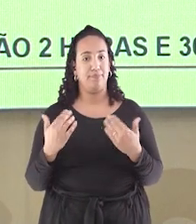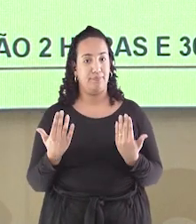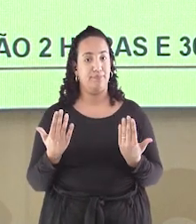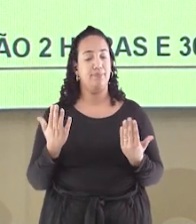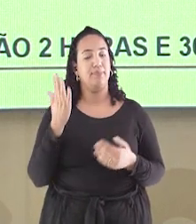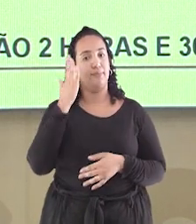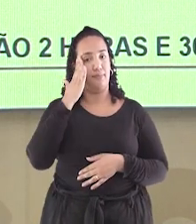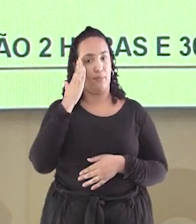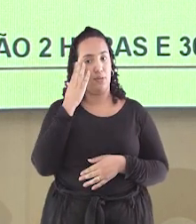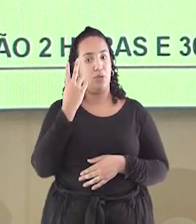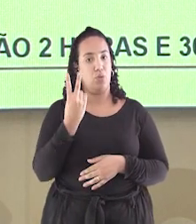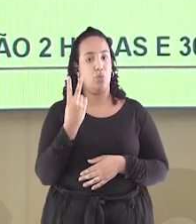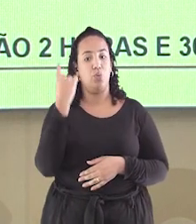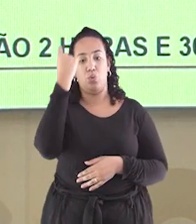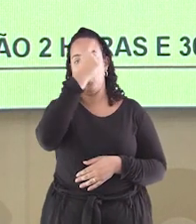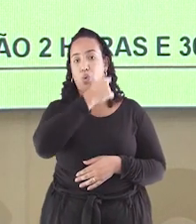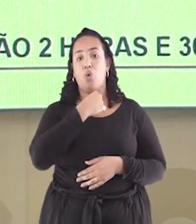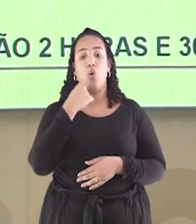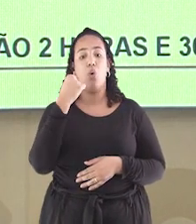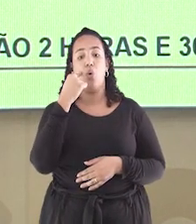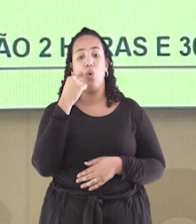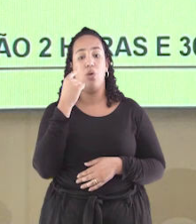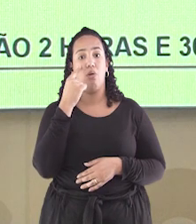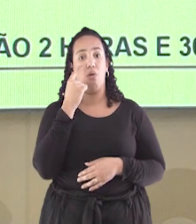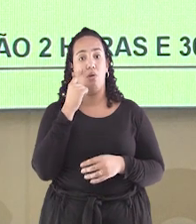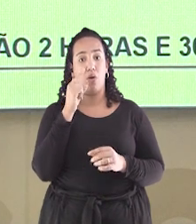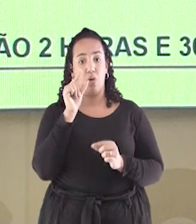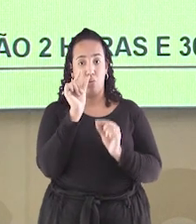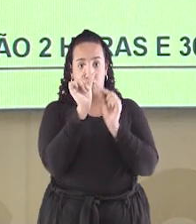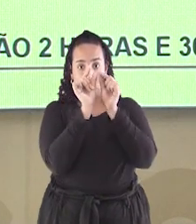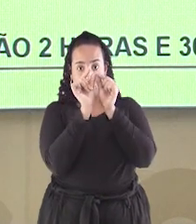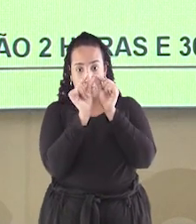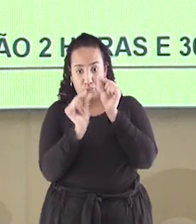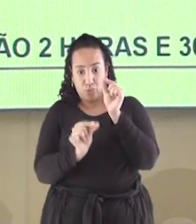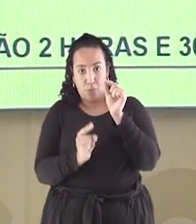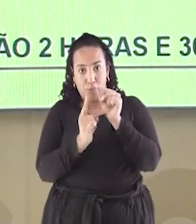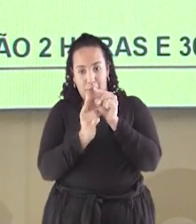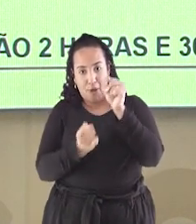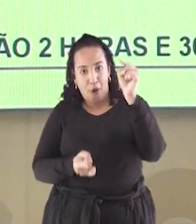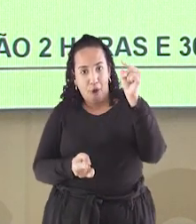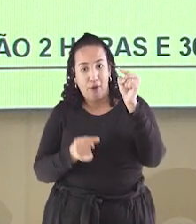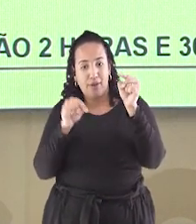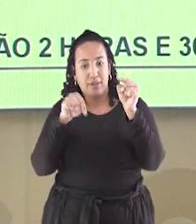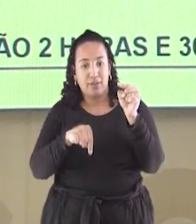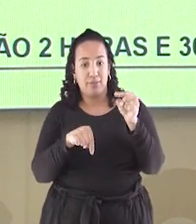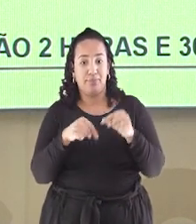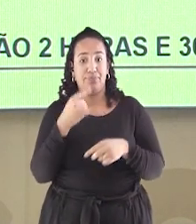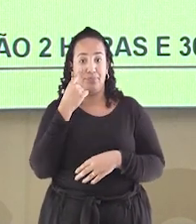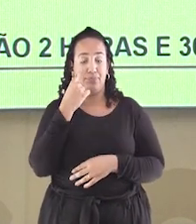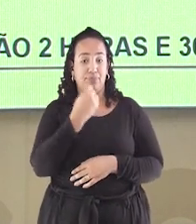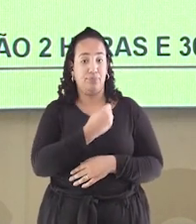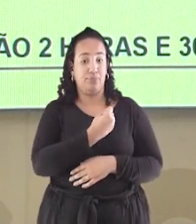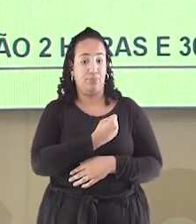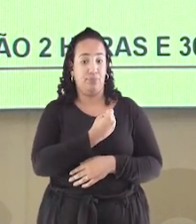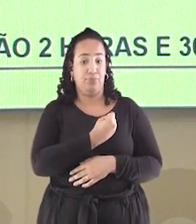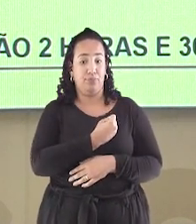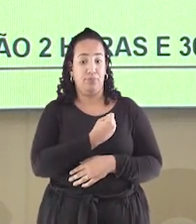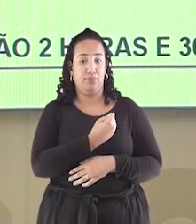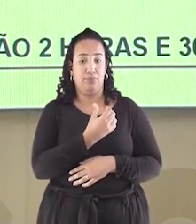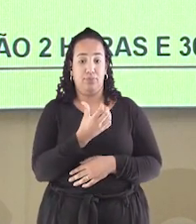são 2 horas. E o ponteiro grande e fino, o dos minutos, está aqui no 30.